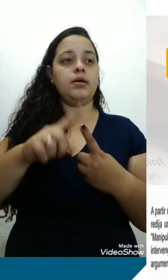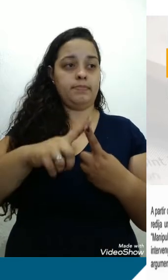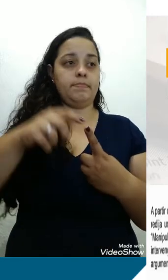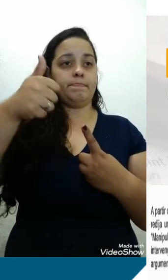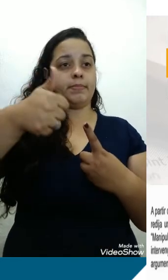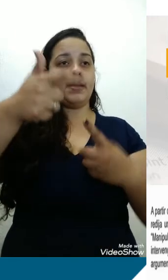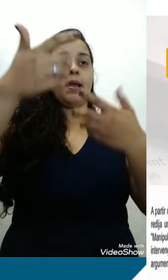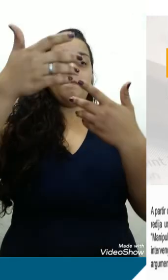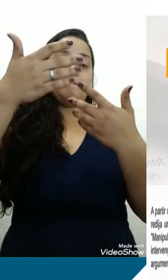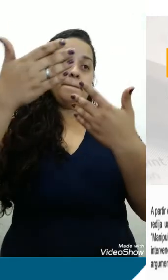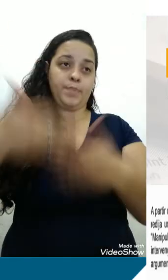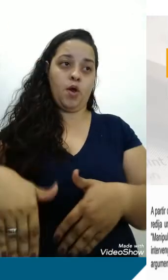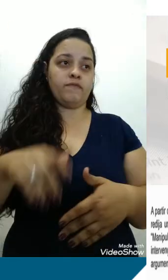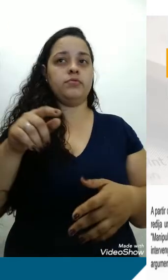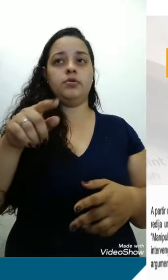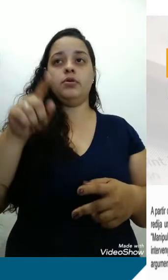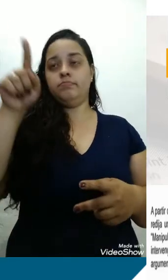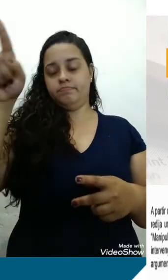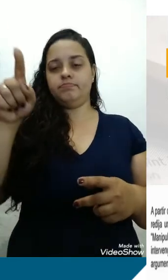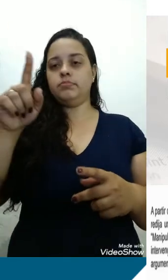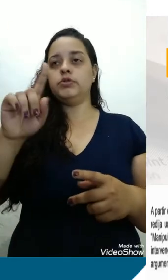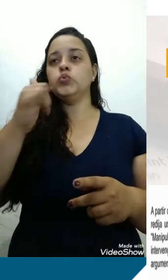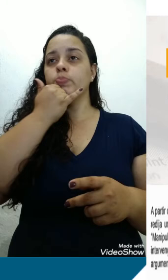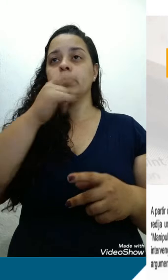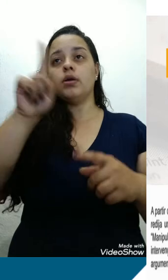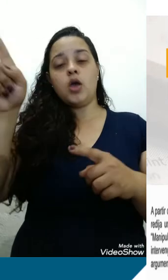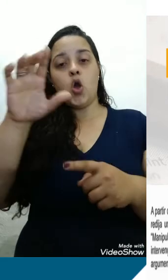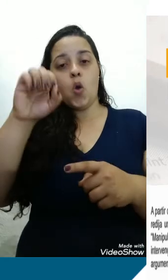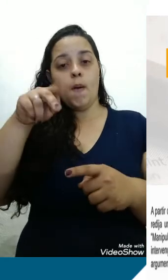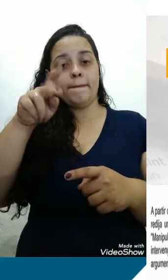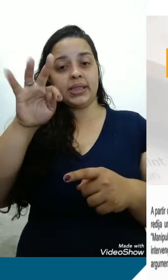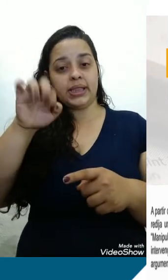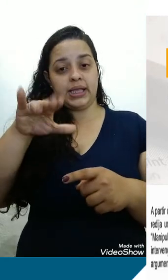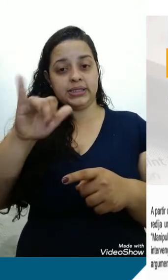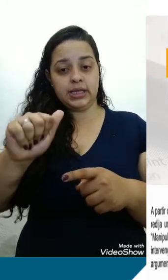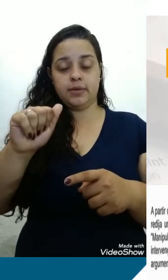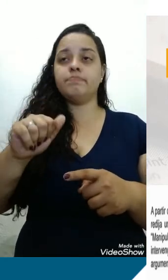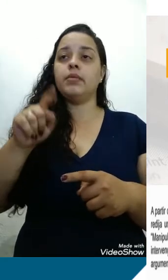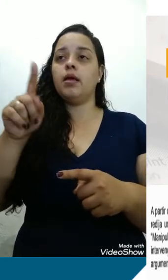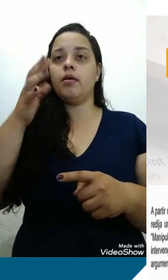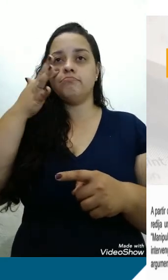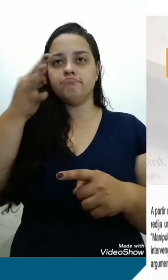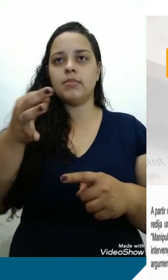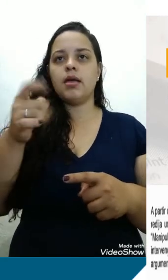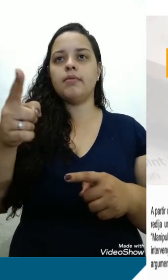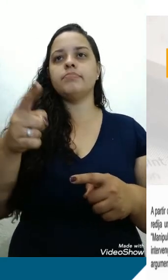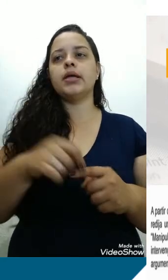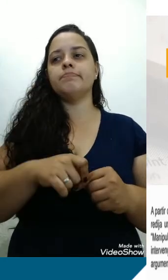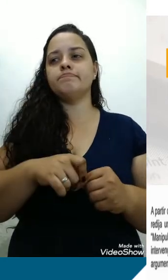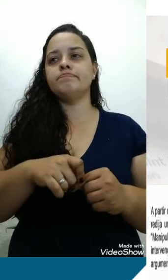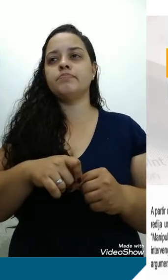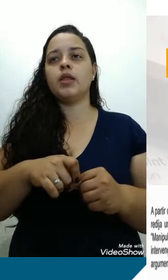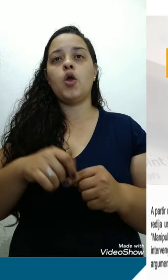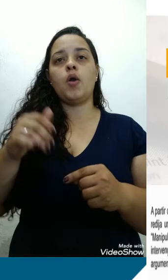aqui. Primeiro é na própria definição da competência, que eu citei logo no iniciozinho do vídeo. Quando a gente observa esse